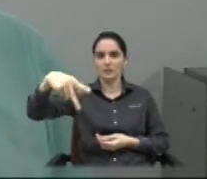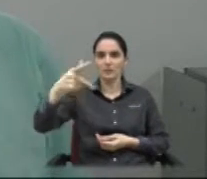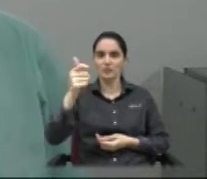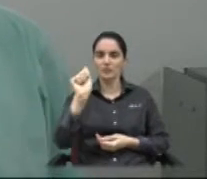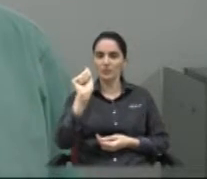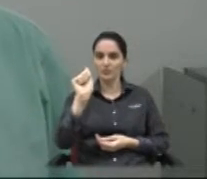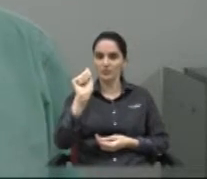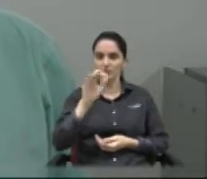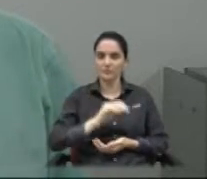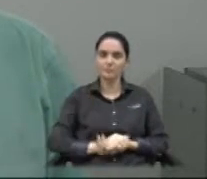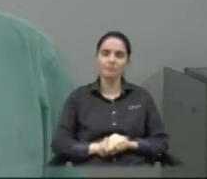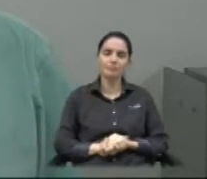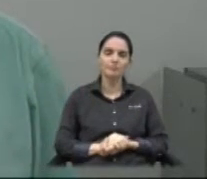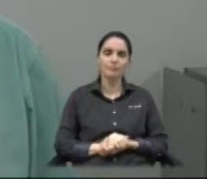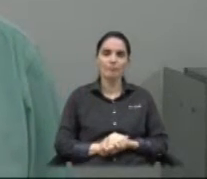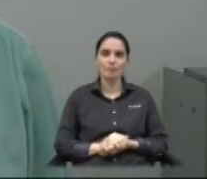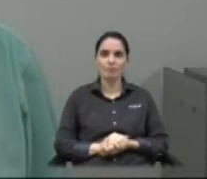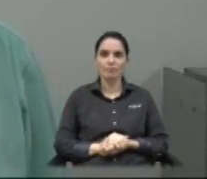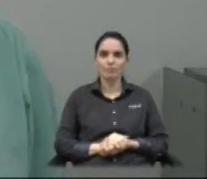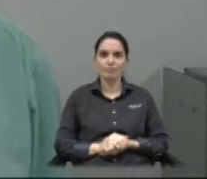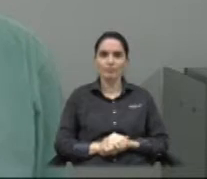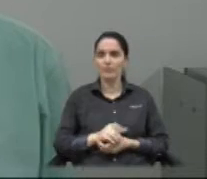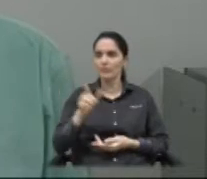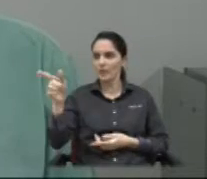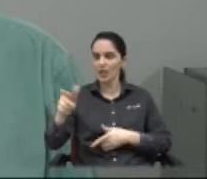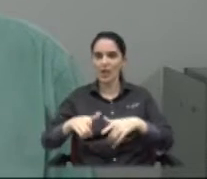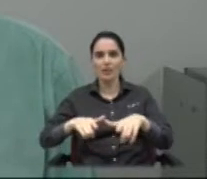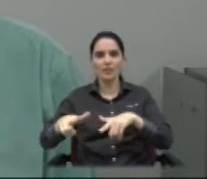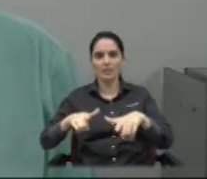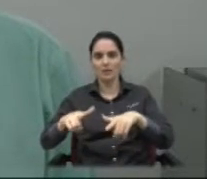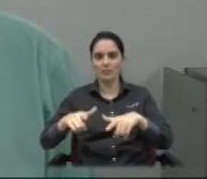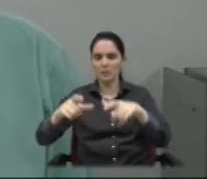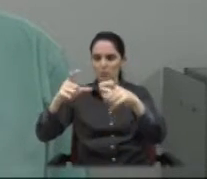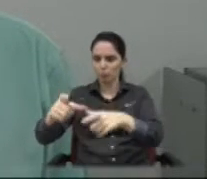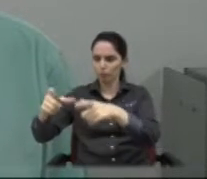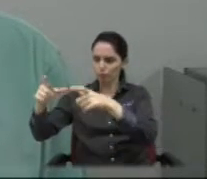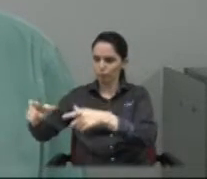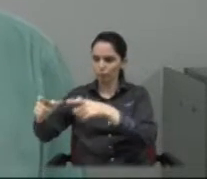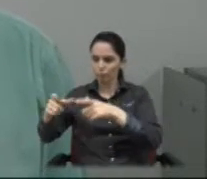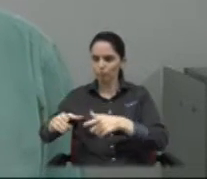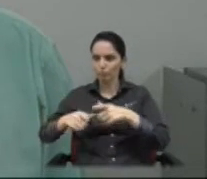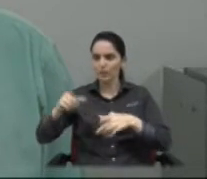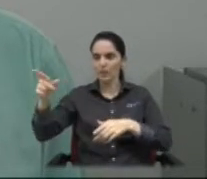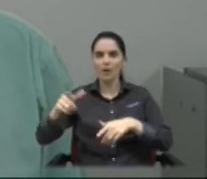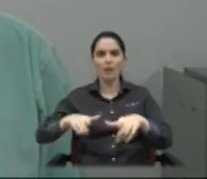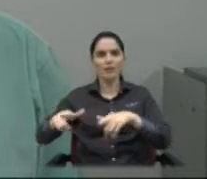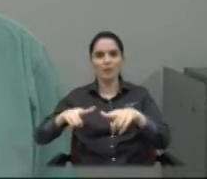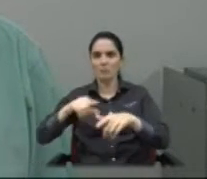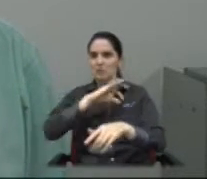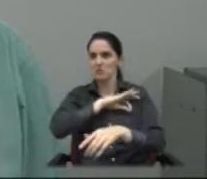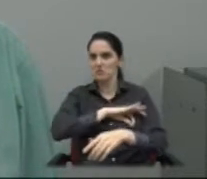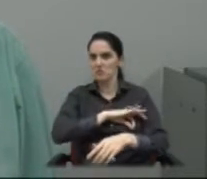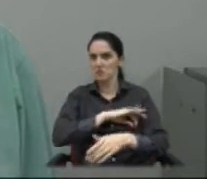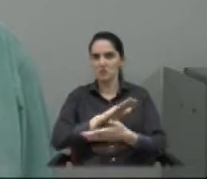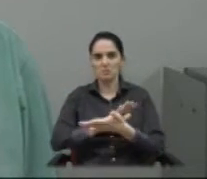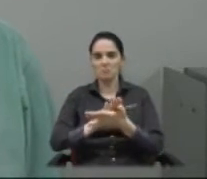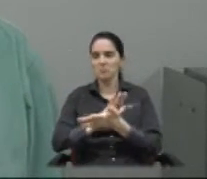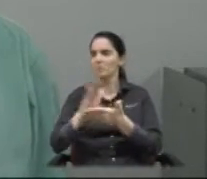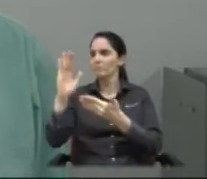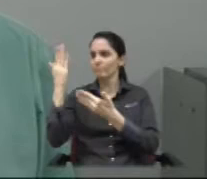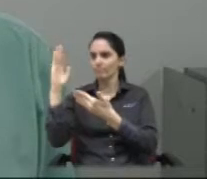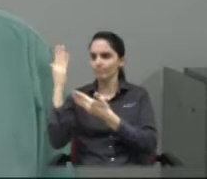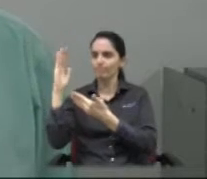cidade dessa natureza. Então, a Nicinha trabalhou nessas entidades, continua trabalhando sem ganhar um tostão. Parabéns,